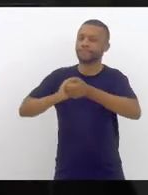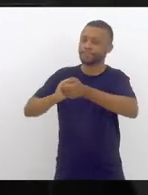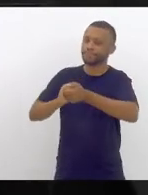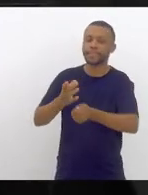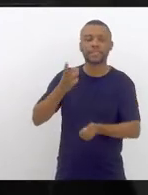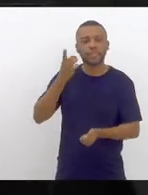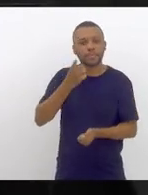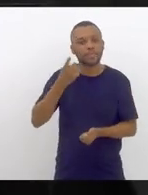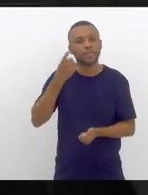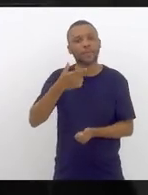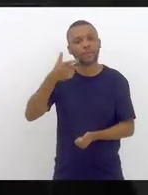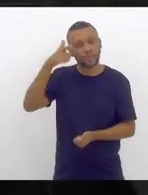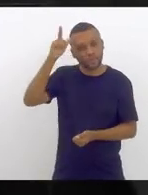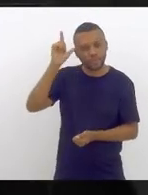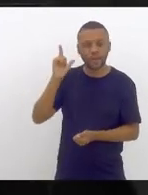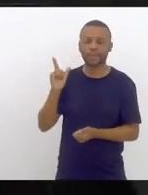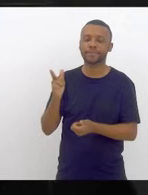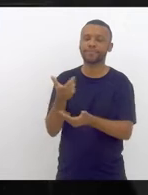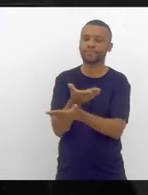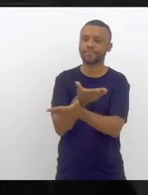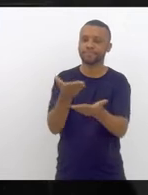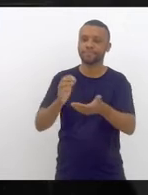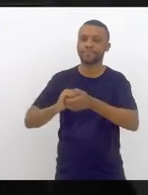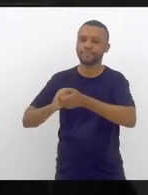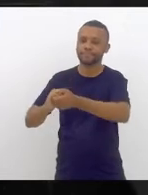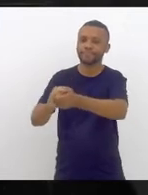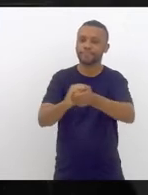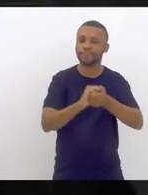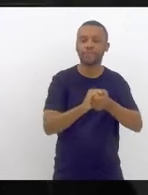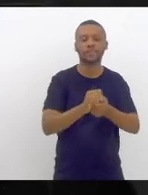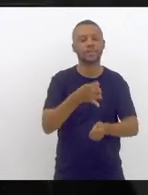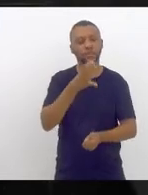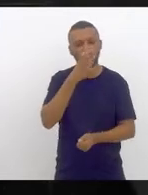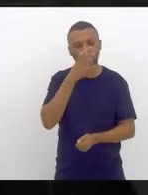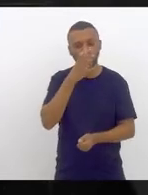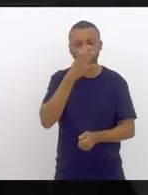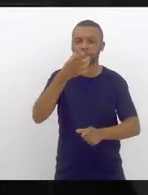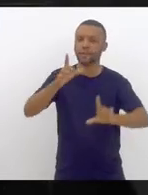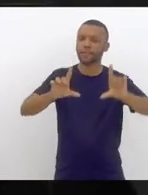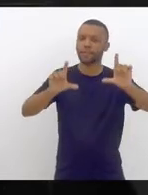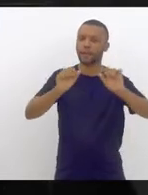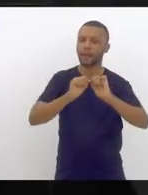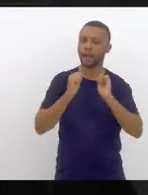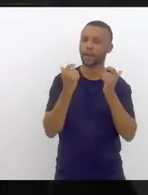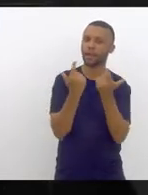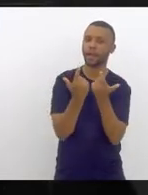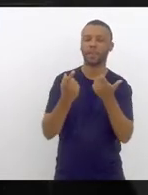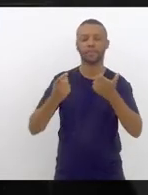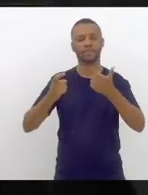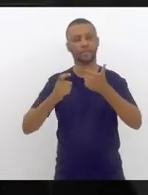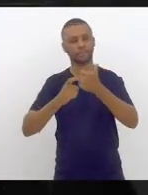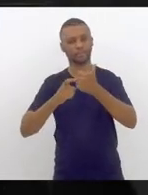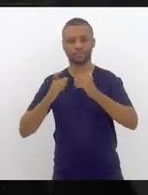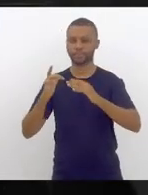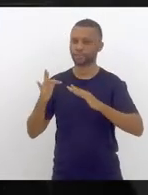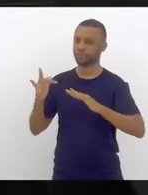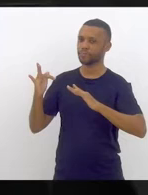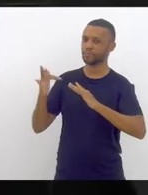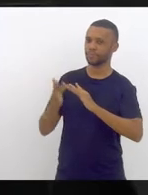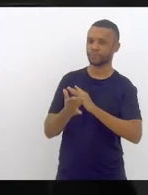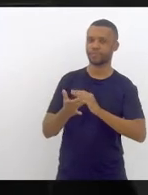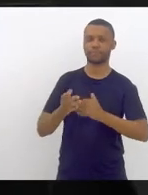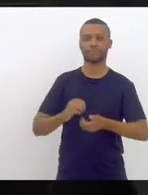citei cidadãos e cidadães que nos assistem pela TV alerj nos seguem pelas redes sociais